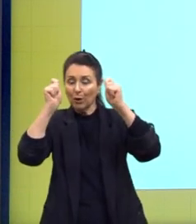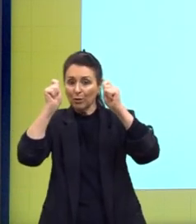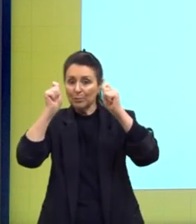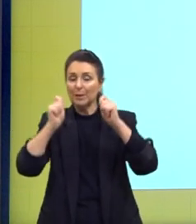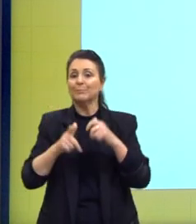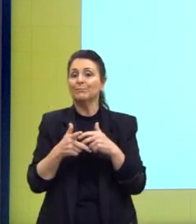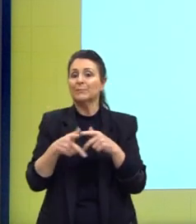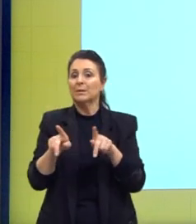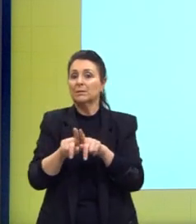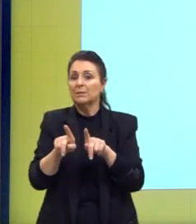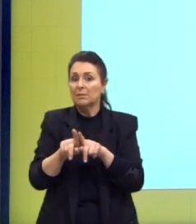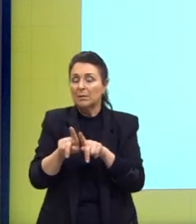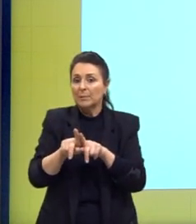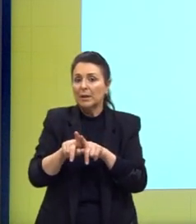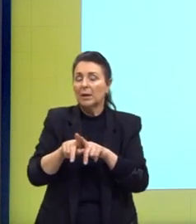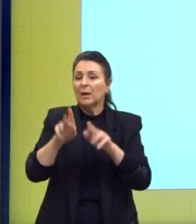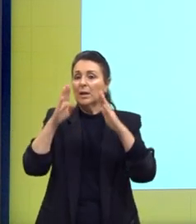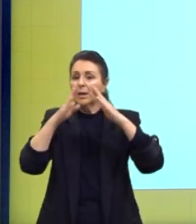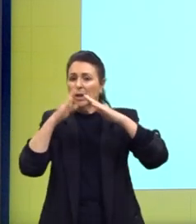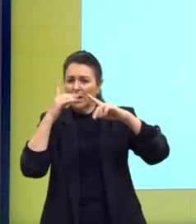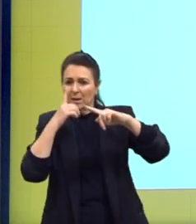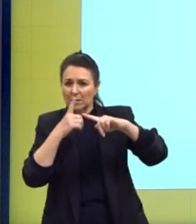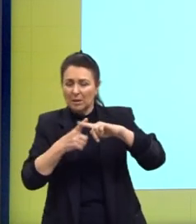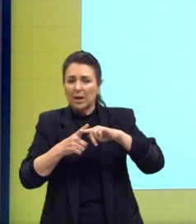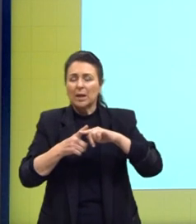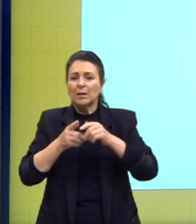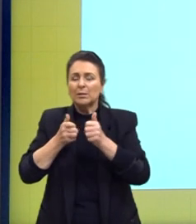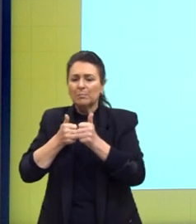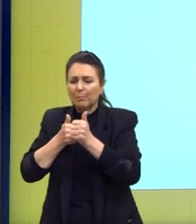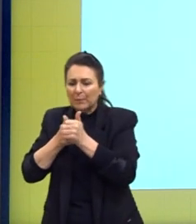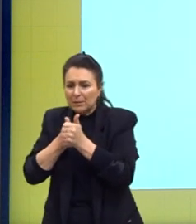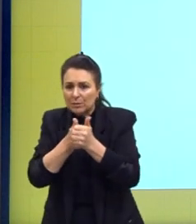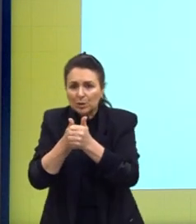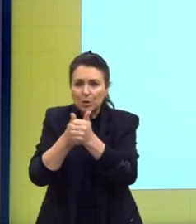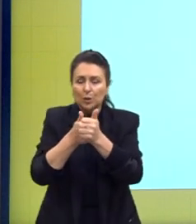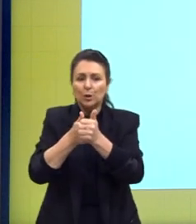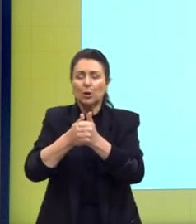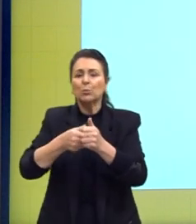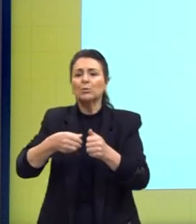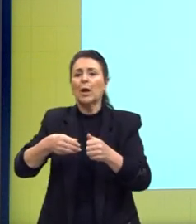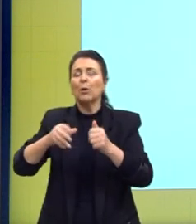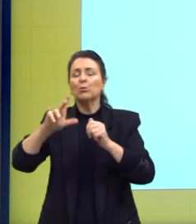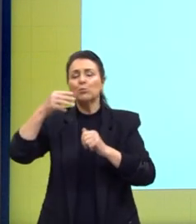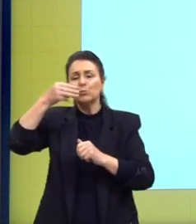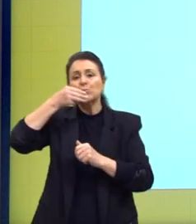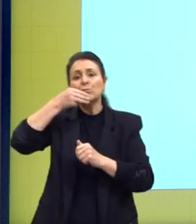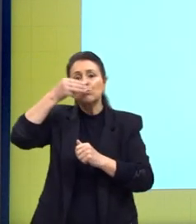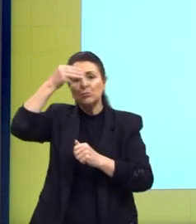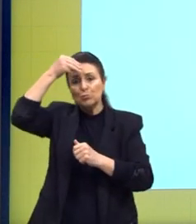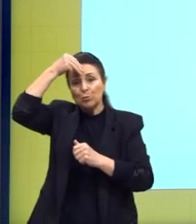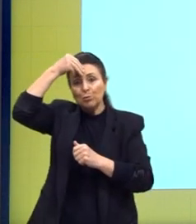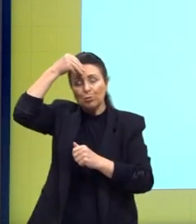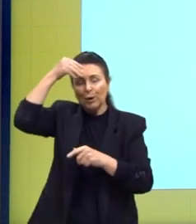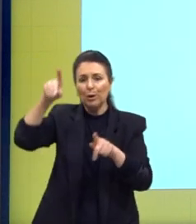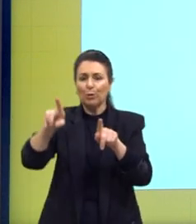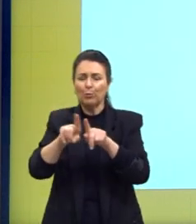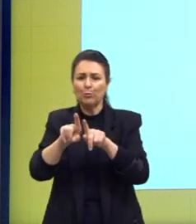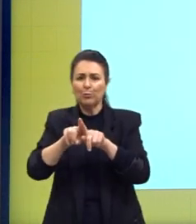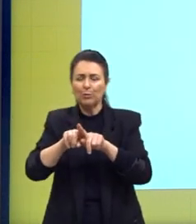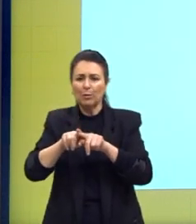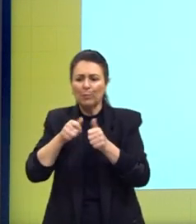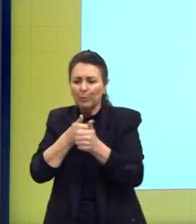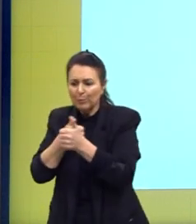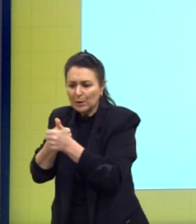Teve muita perseguição eles perseguiam judeus judeus que tinham Essência convertido perseguiam né aos